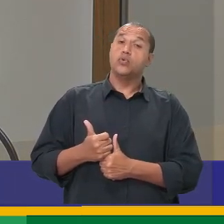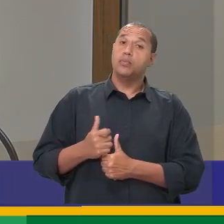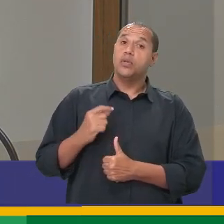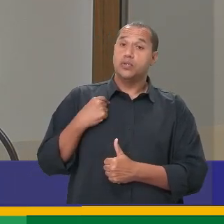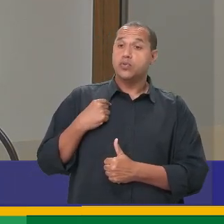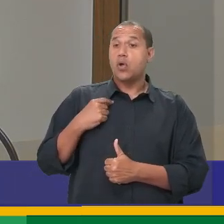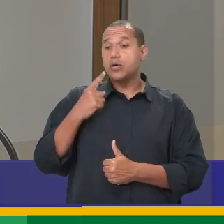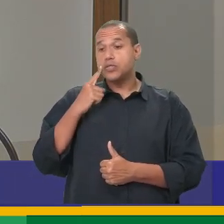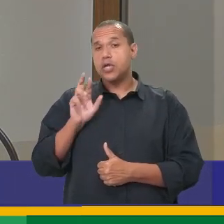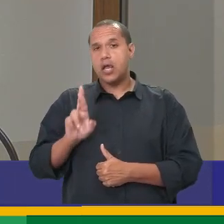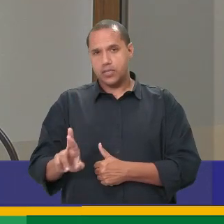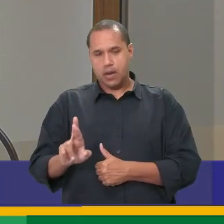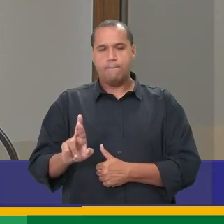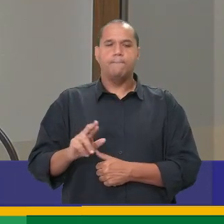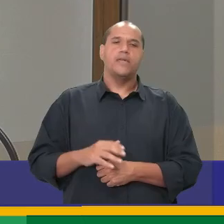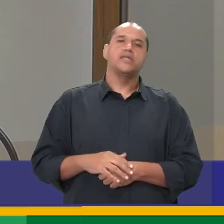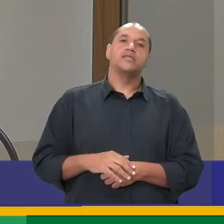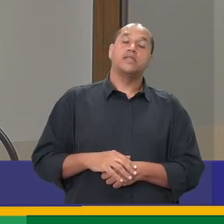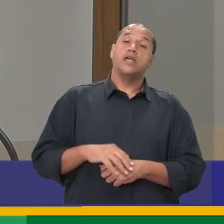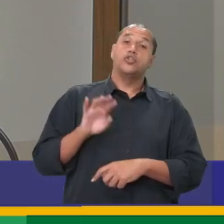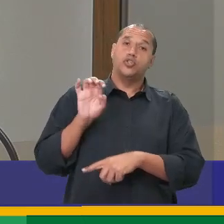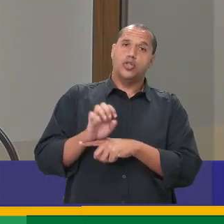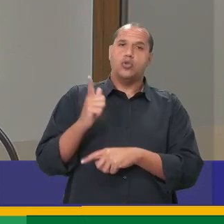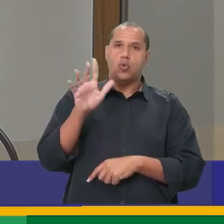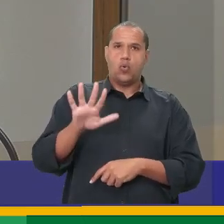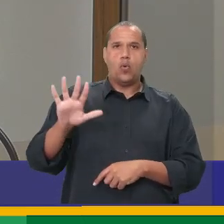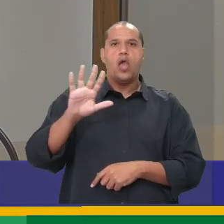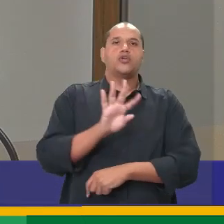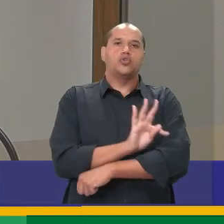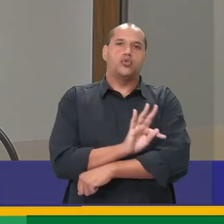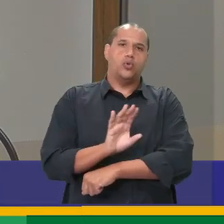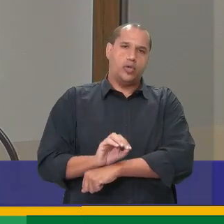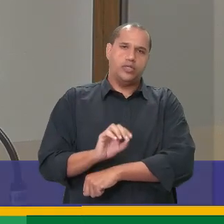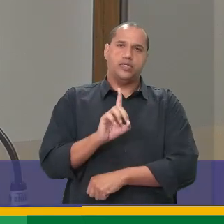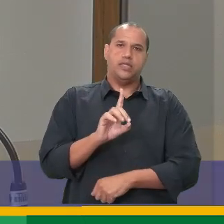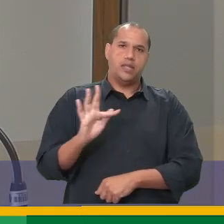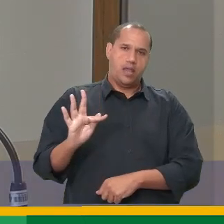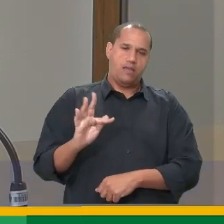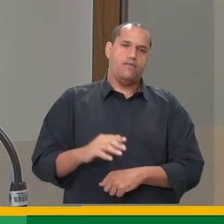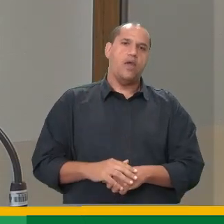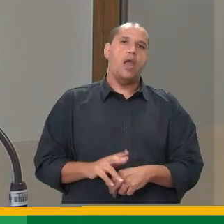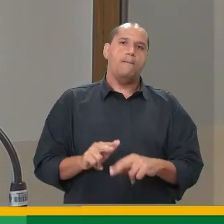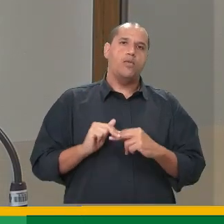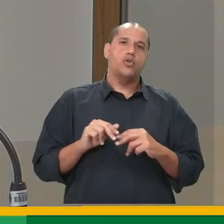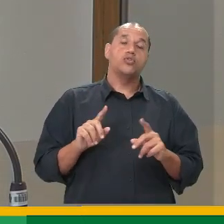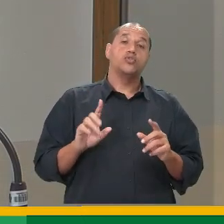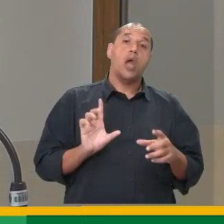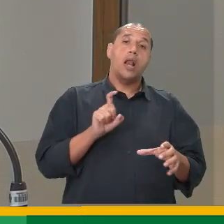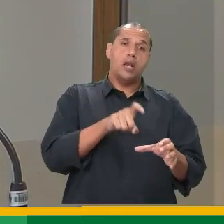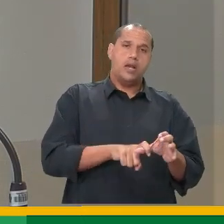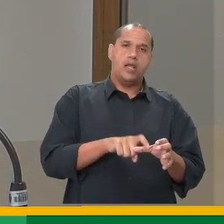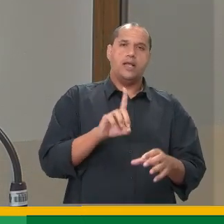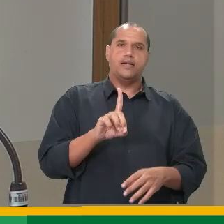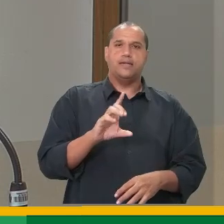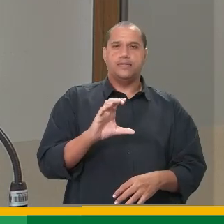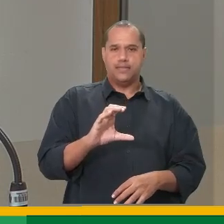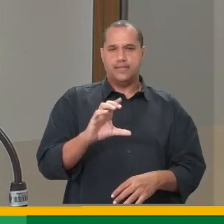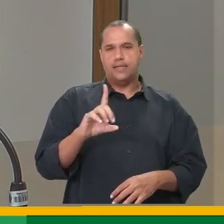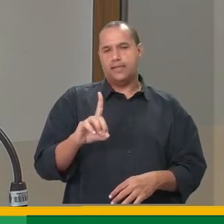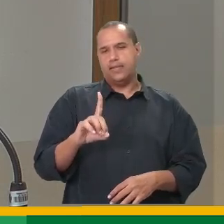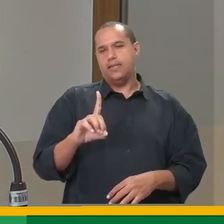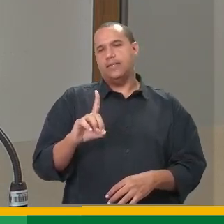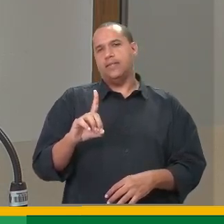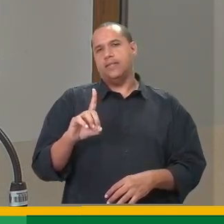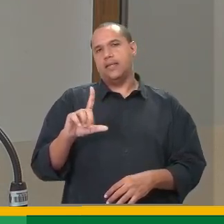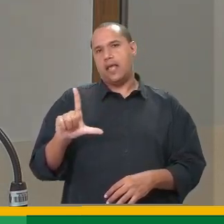Goiás Tocantins Distrito Federal pela federação das câmaras de dirigente lía do Estado de Goiás fld